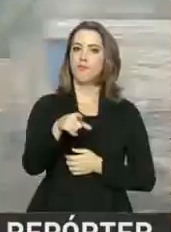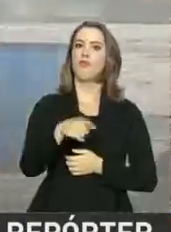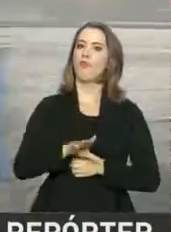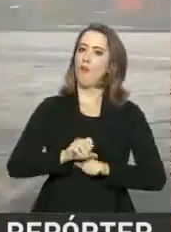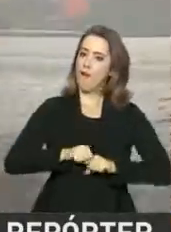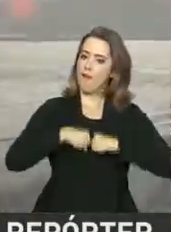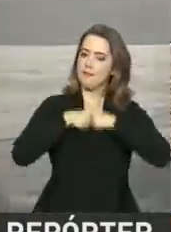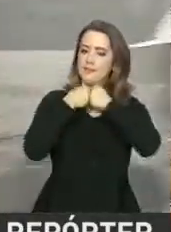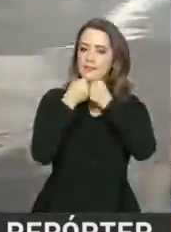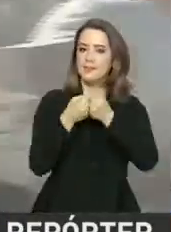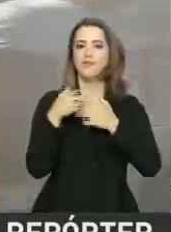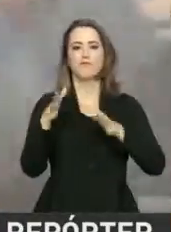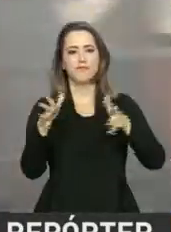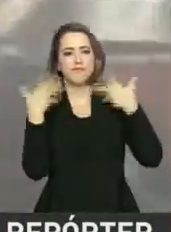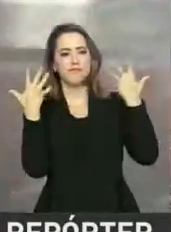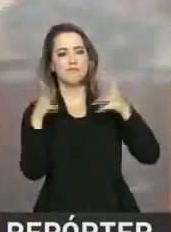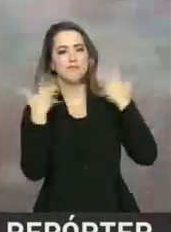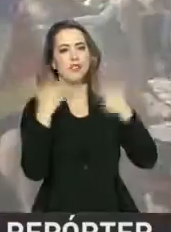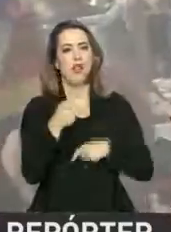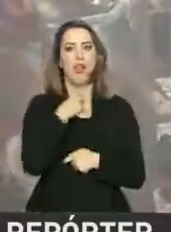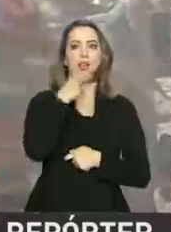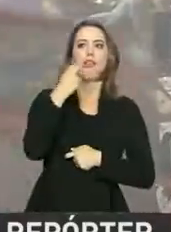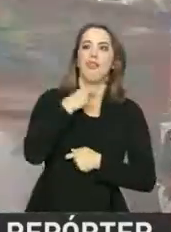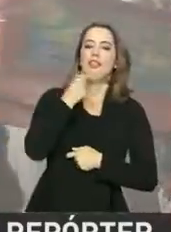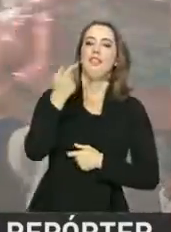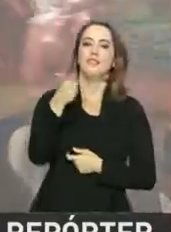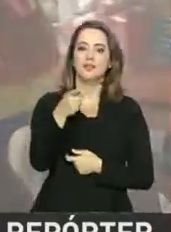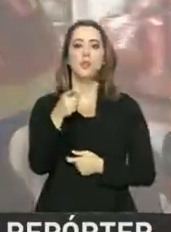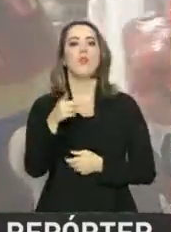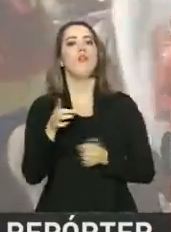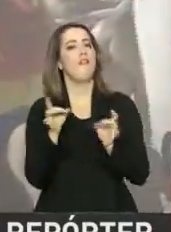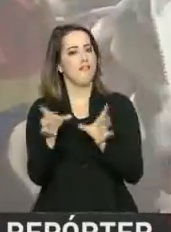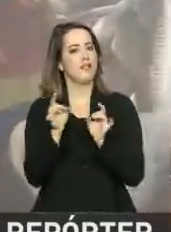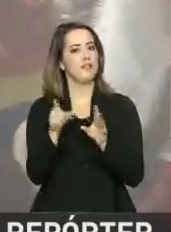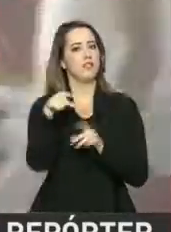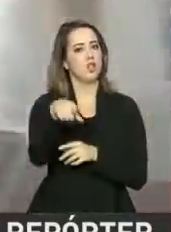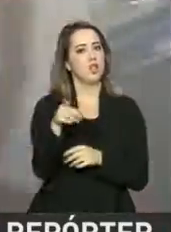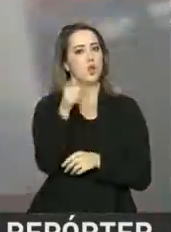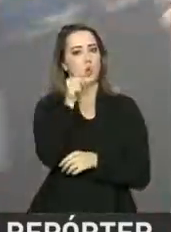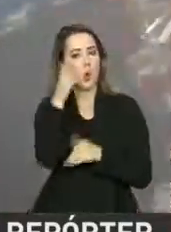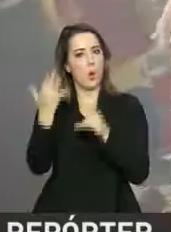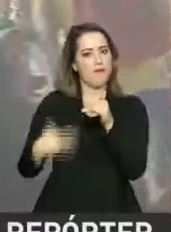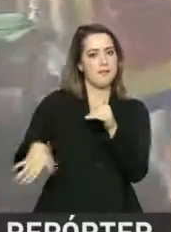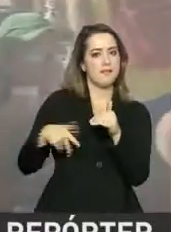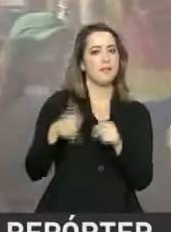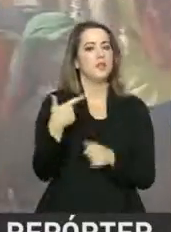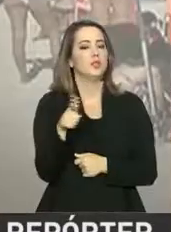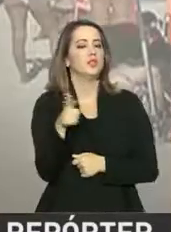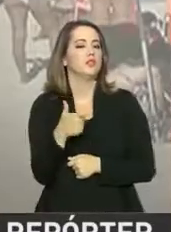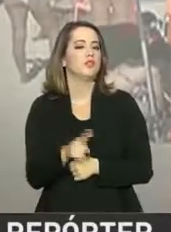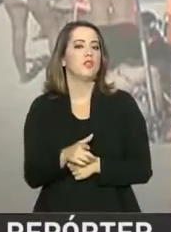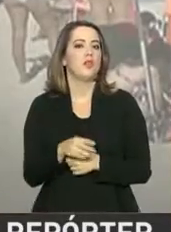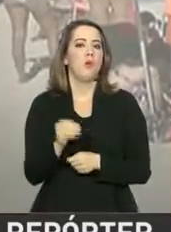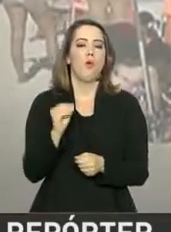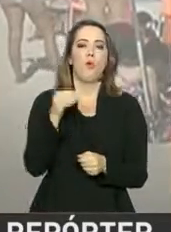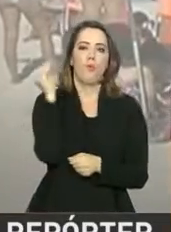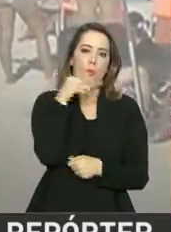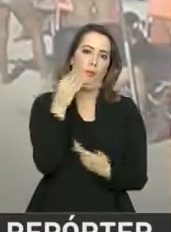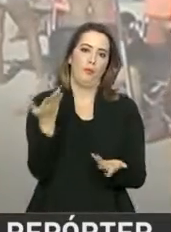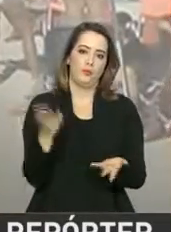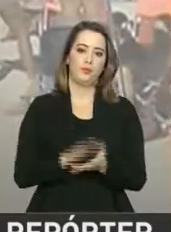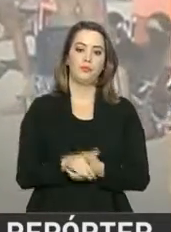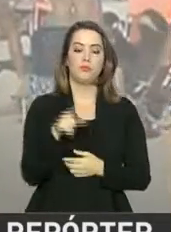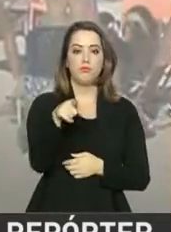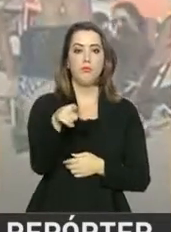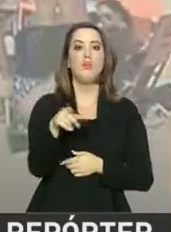Disposição, alegria e muito gogó. Vendedor que trabalha na praia não pode deixar faltar energia. Pensar no serviço antes